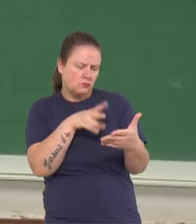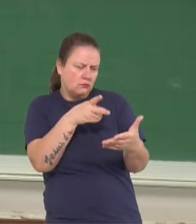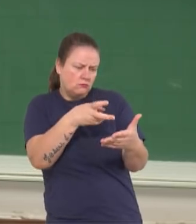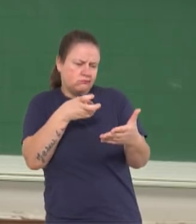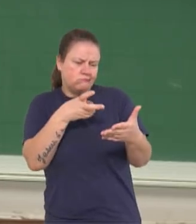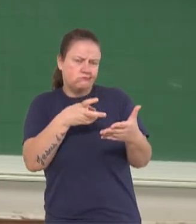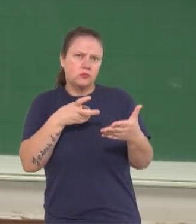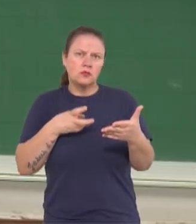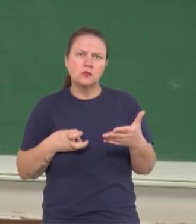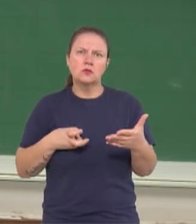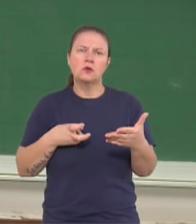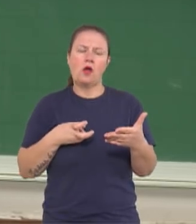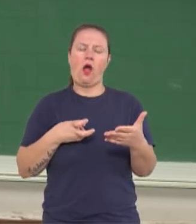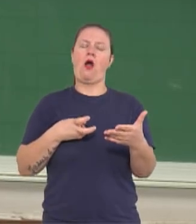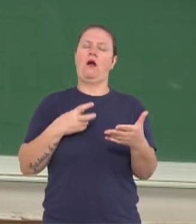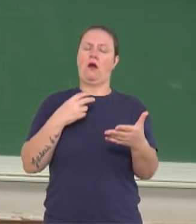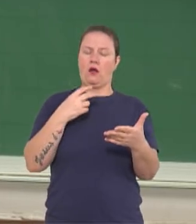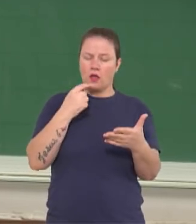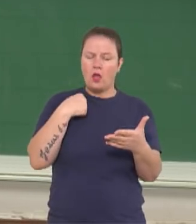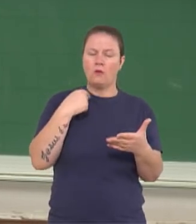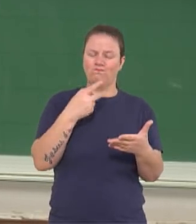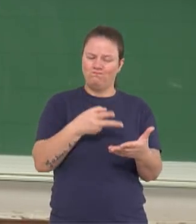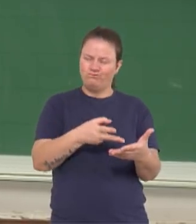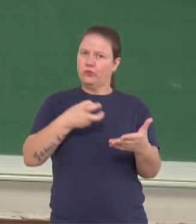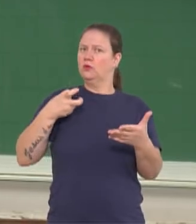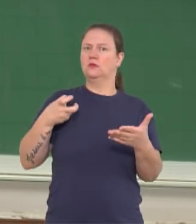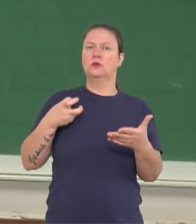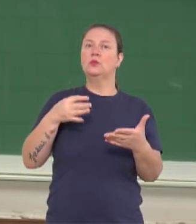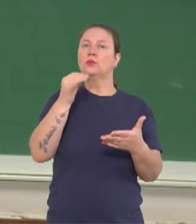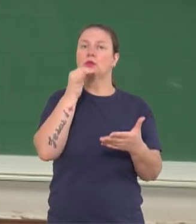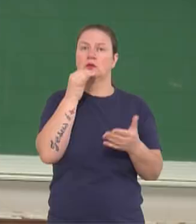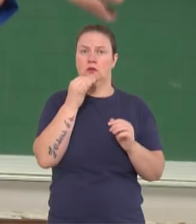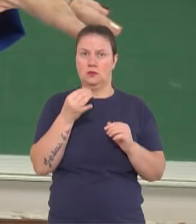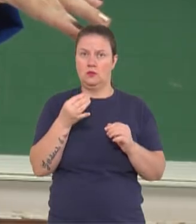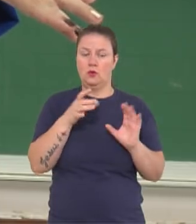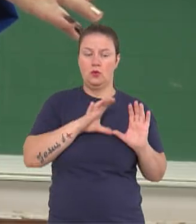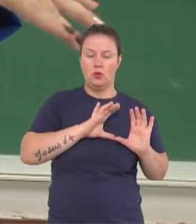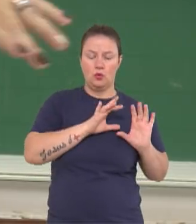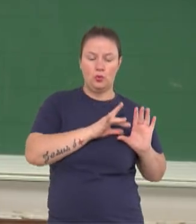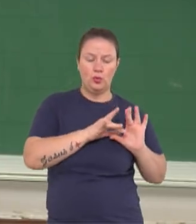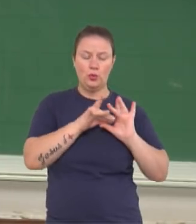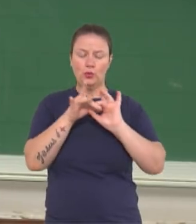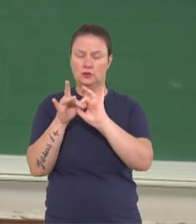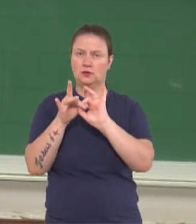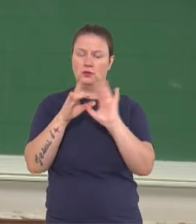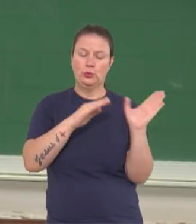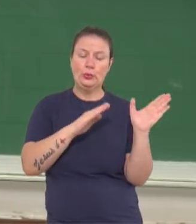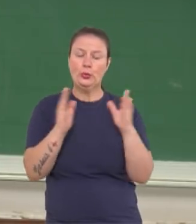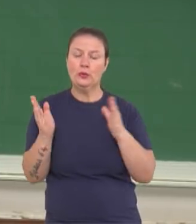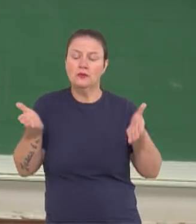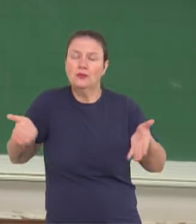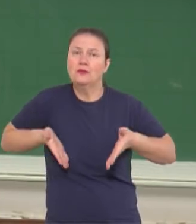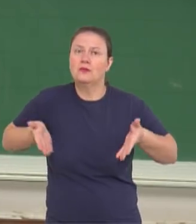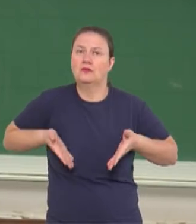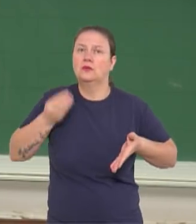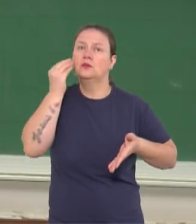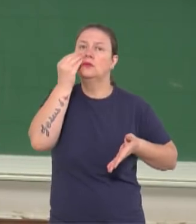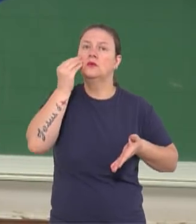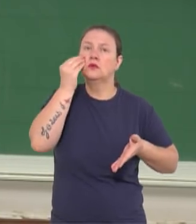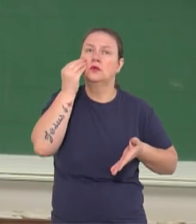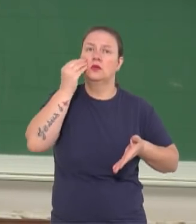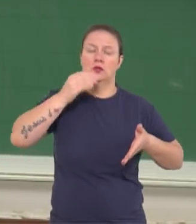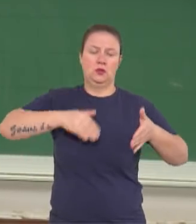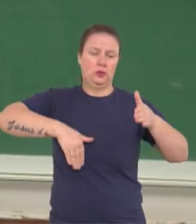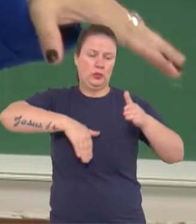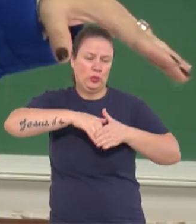né? Ele levanta algumas suspeitas. Né? Então, por exemplo, no contexto que estamos vivendo, se eventos de jogos de vôlei, de jogos de